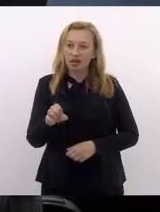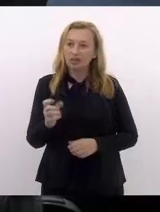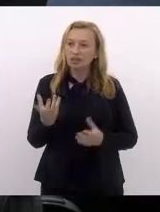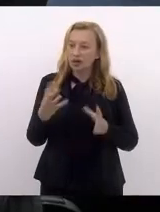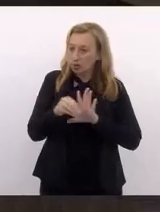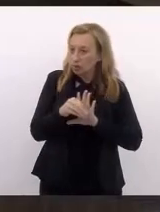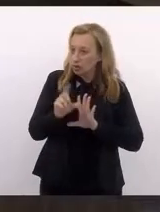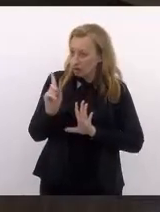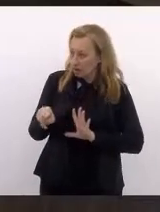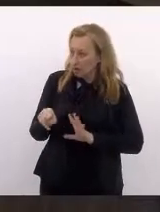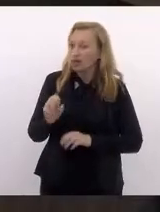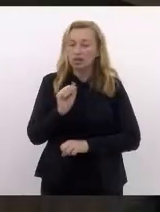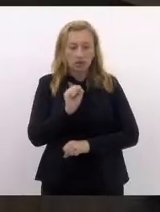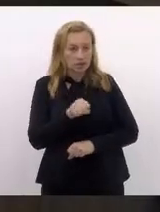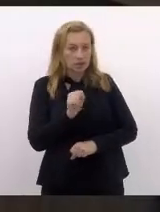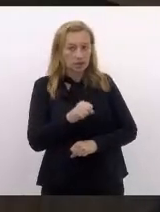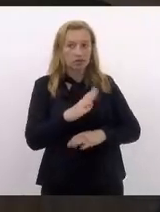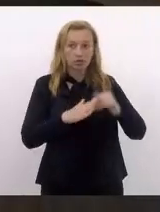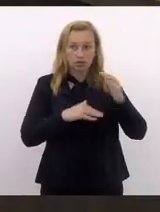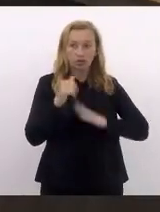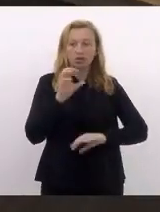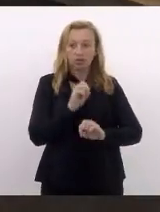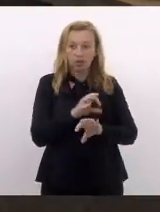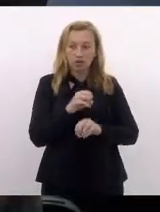incluído né o líder obrigado